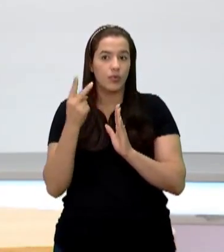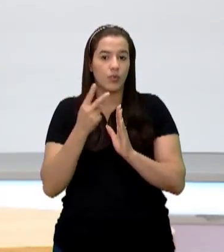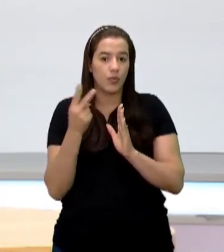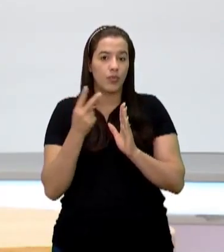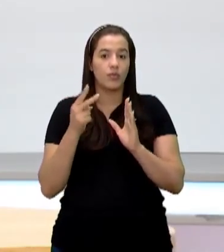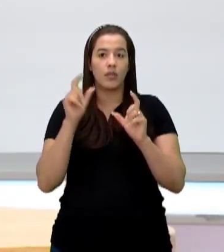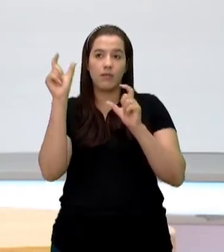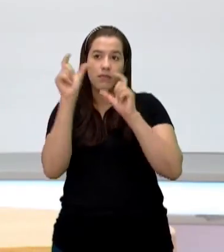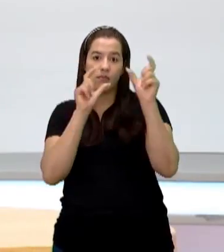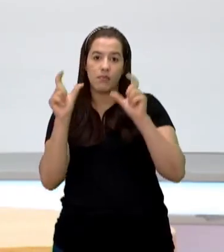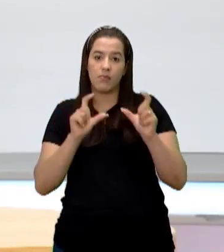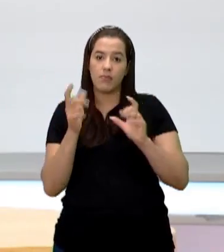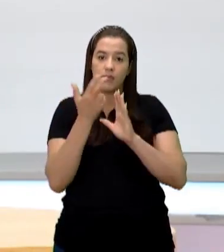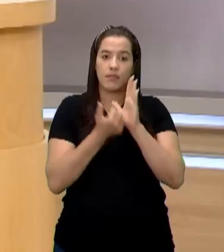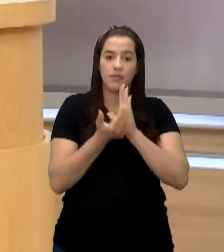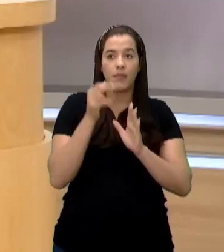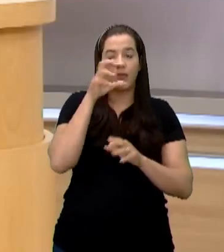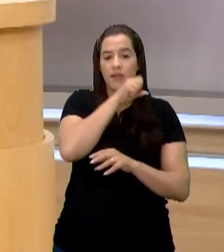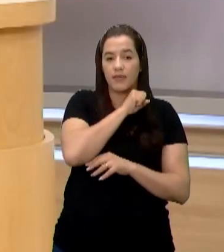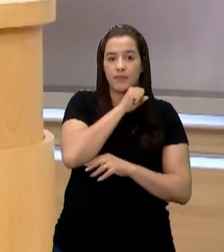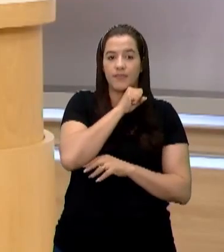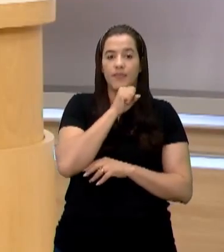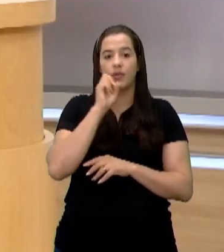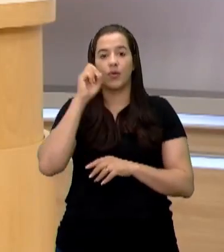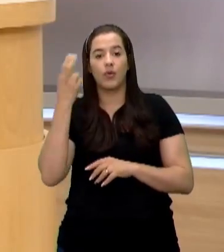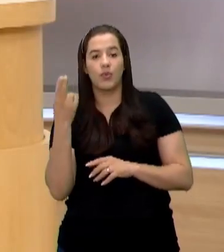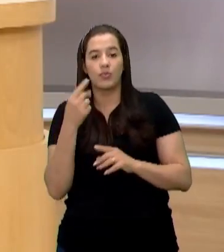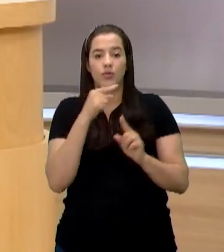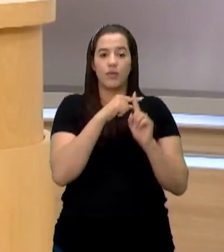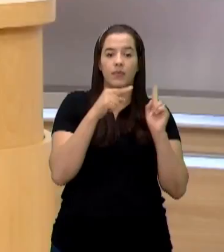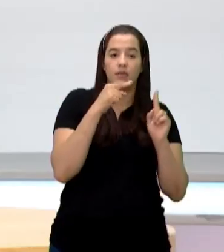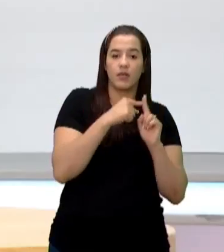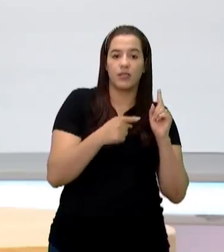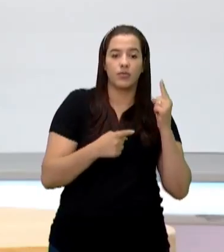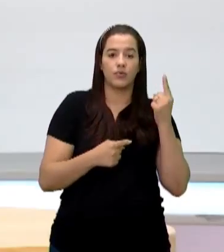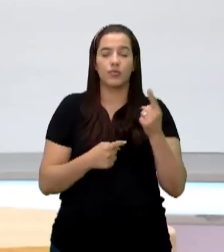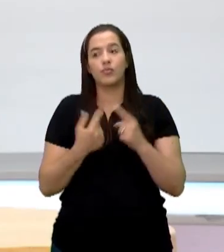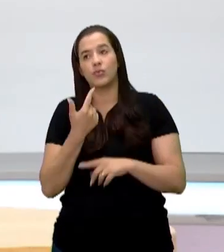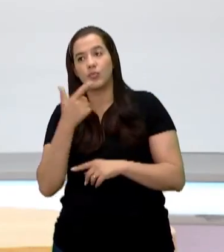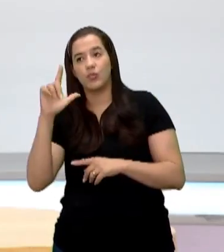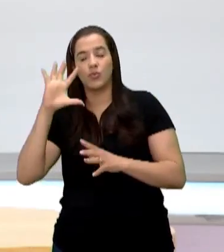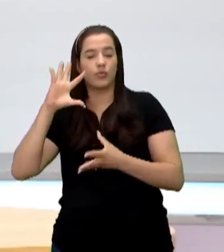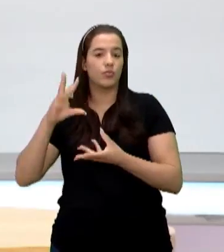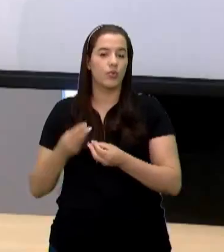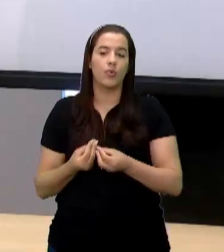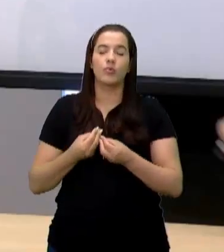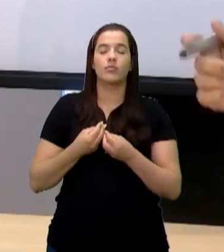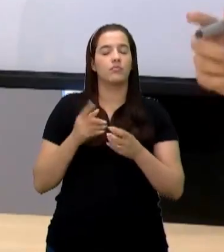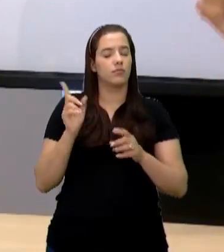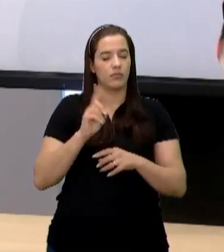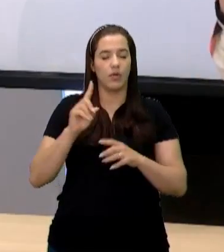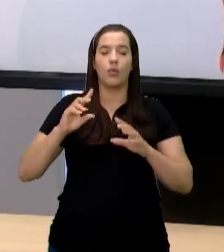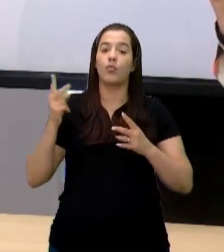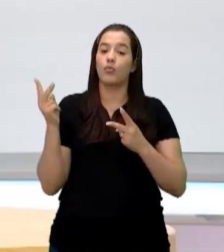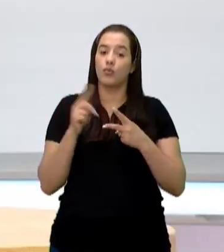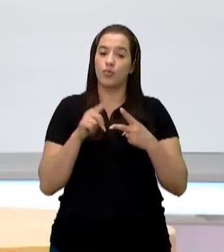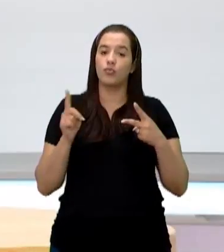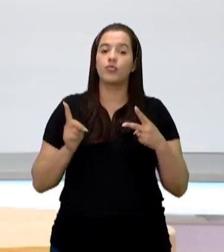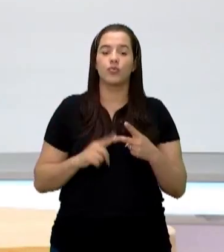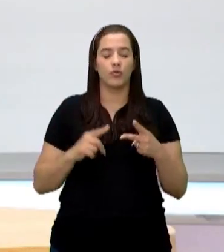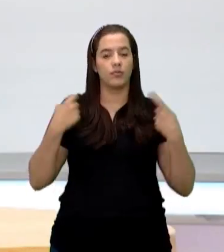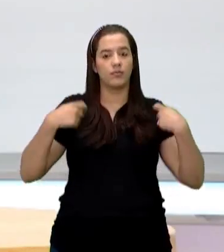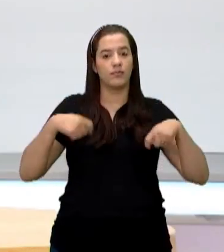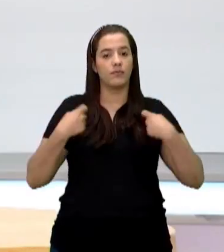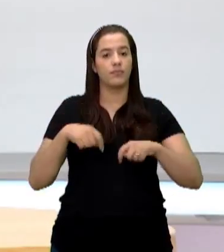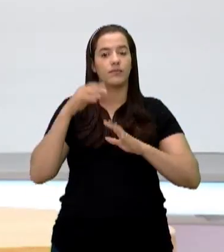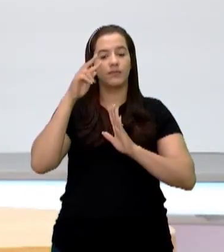quadrinhos é mais fácil, mais rápido, né, Elaine? Isso, é só um pedacinho de um Isso. E o outro inteiro, não. Bom, eu vi que o primeiro falou do